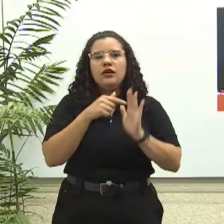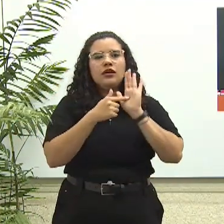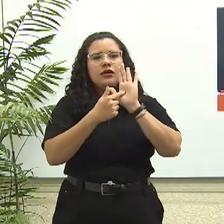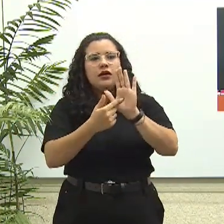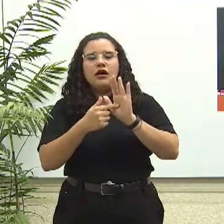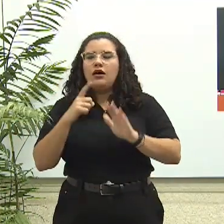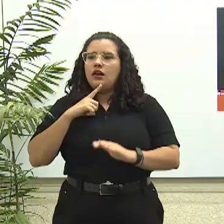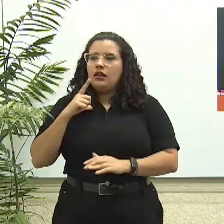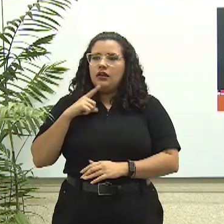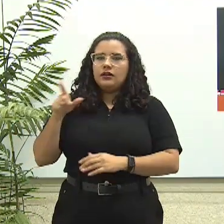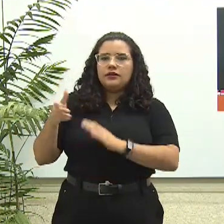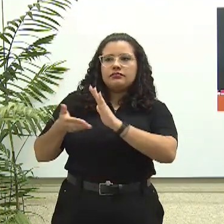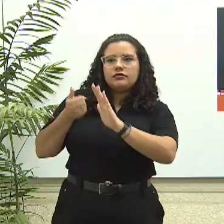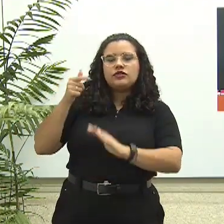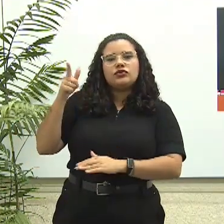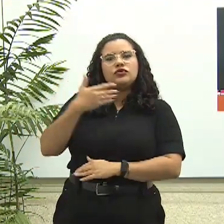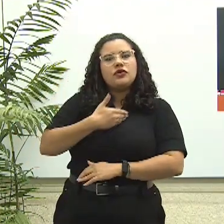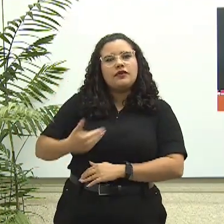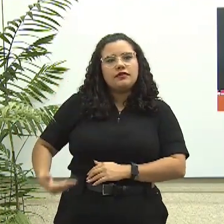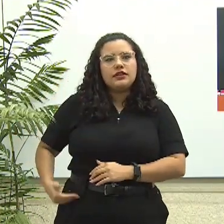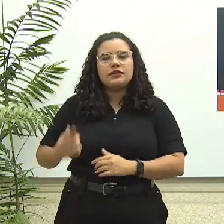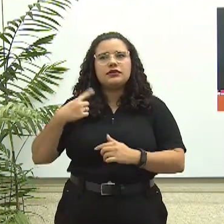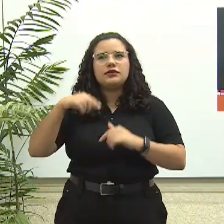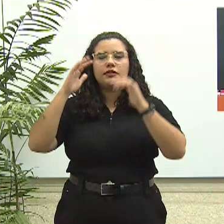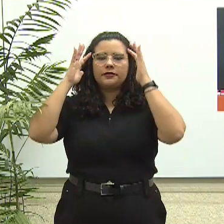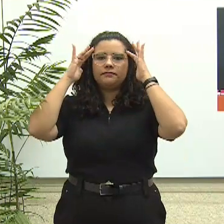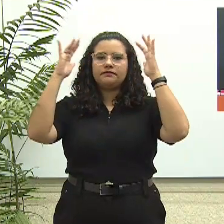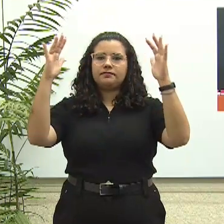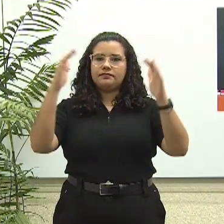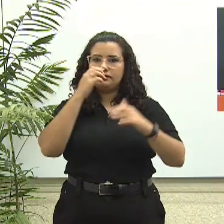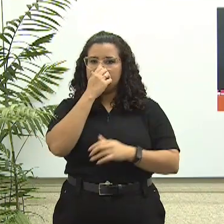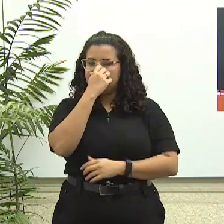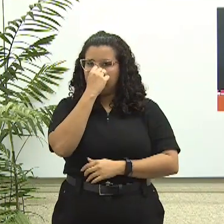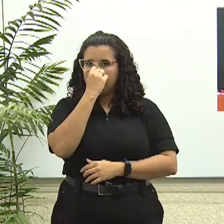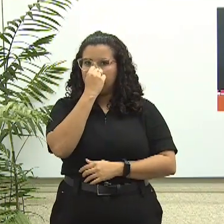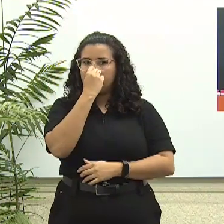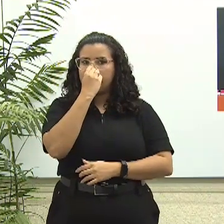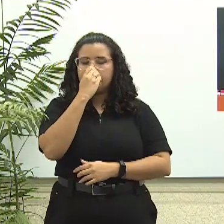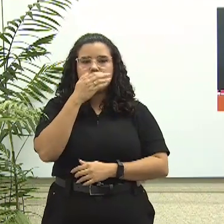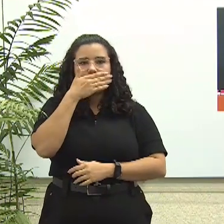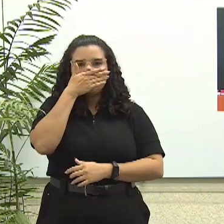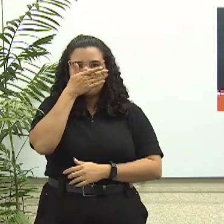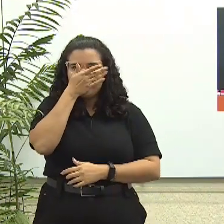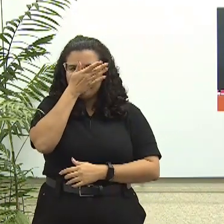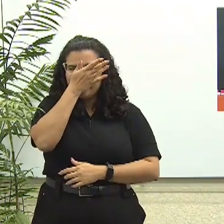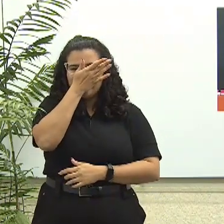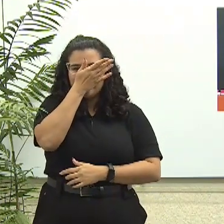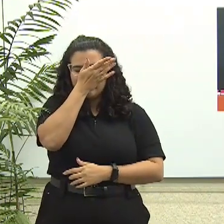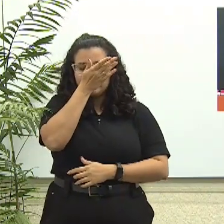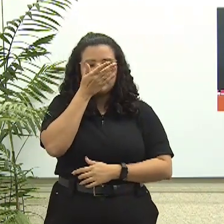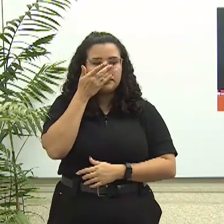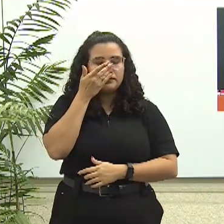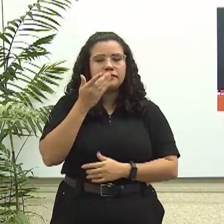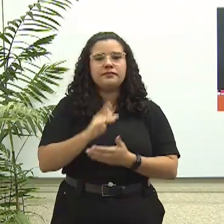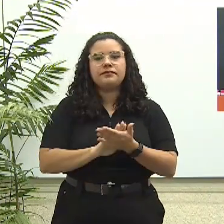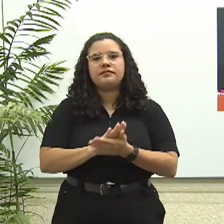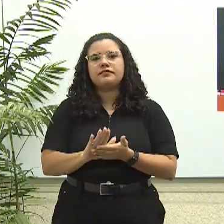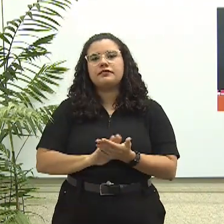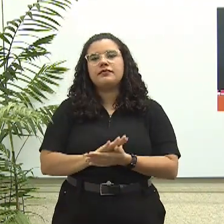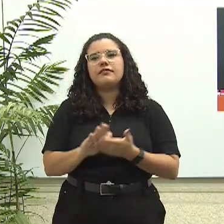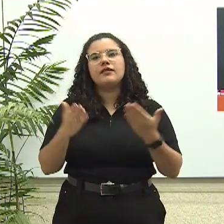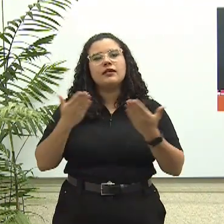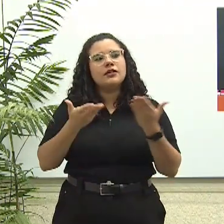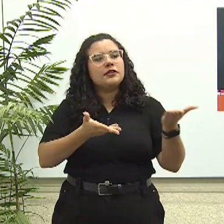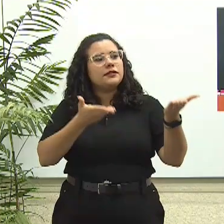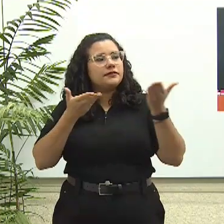poder idade da nossa atividade intelectual e então no convidamos para poder inclusive corroborar com essa